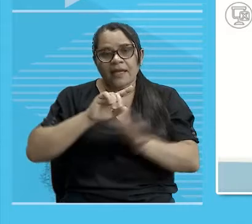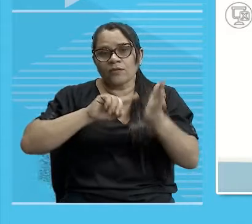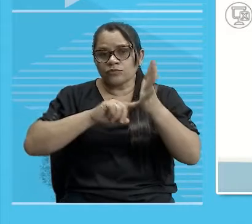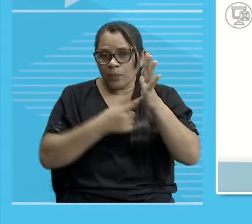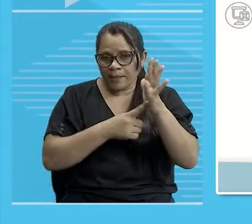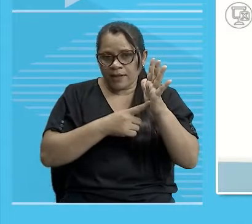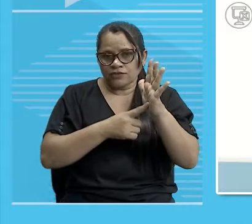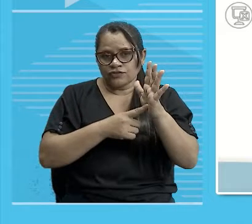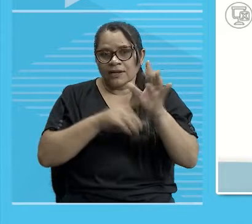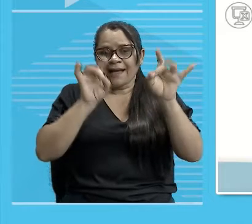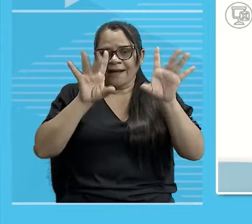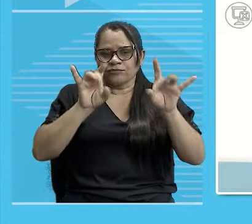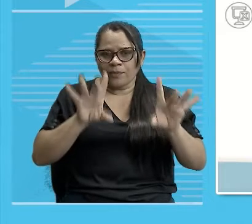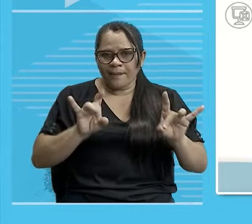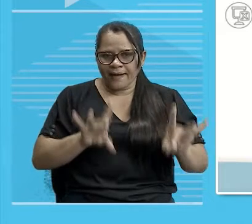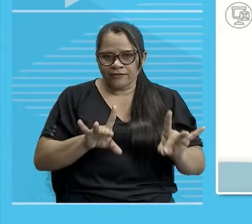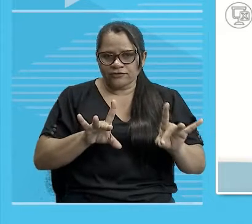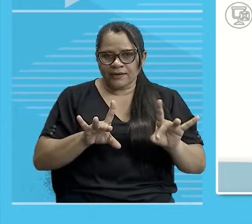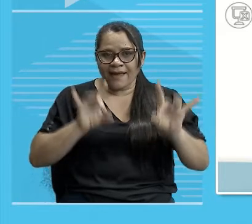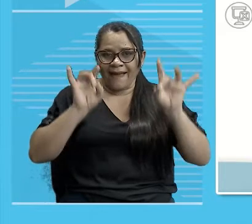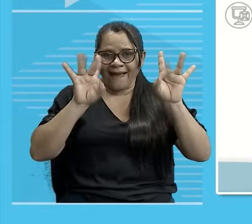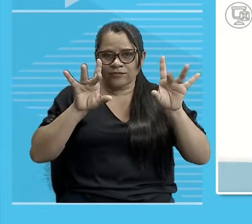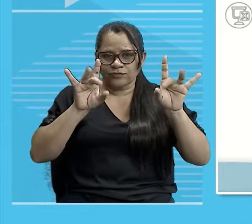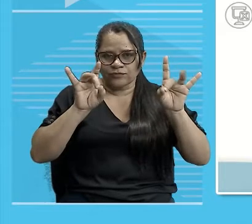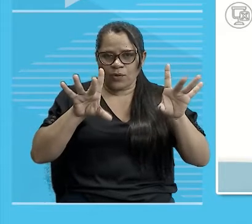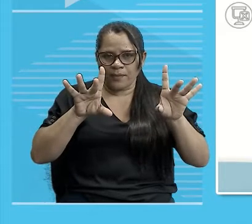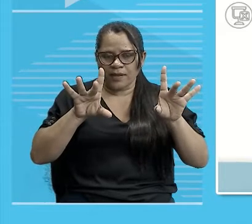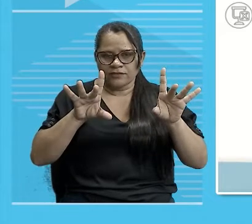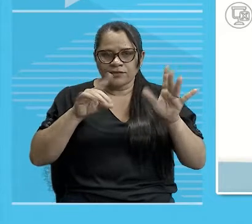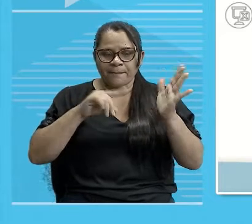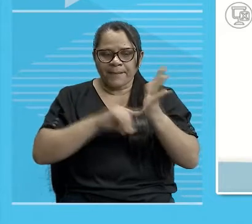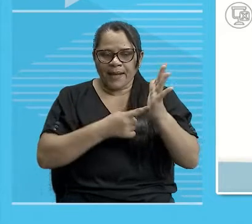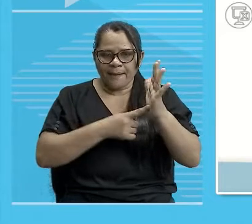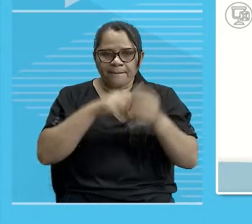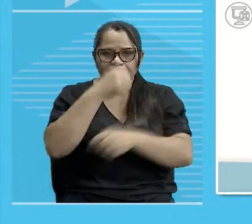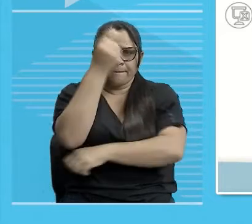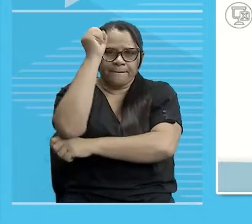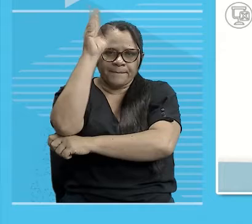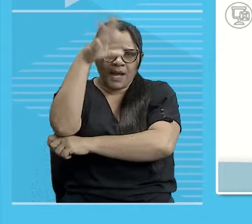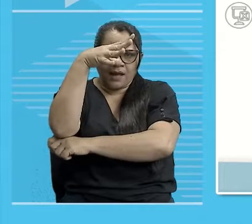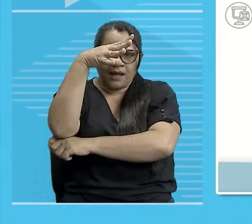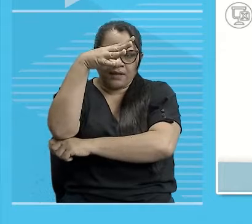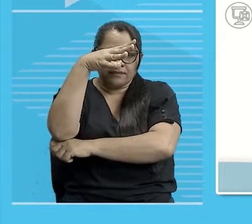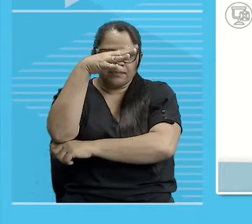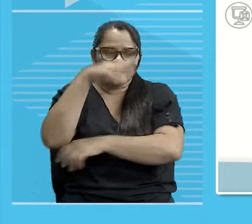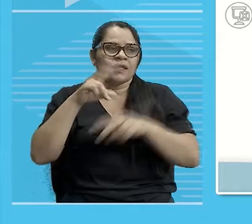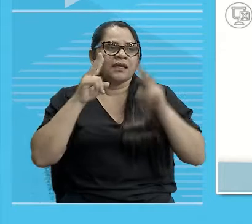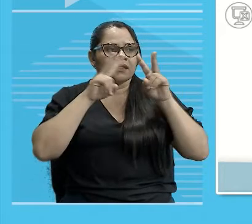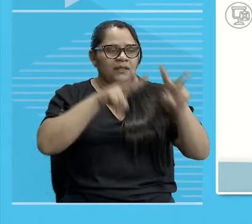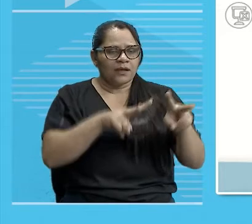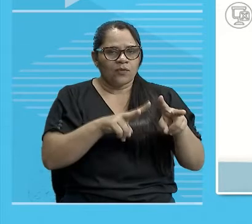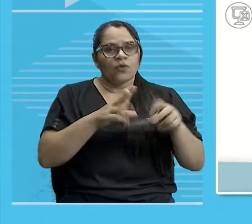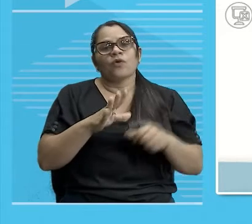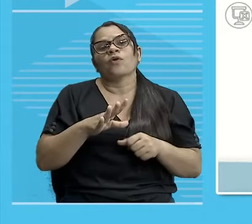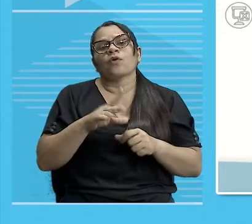Luz percebe então profissões que vão desaparecendo Então já conhecemos